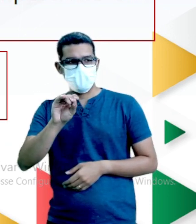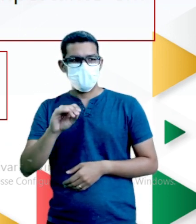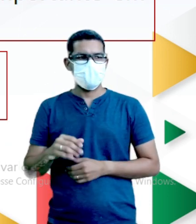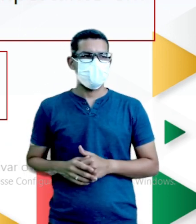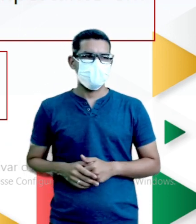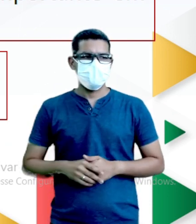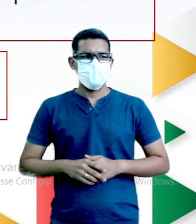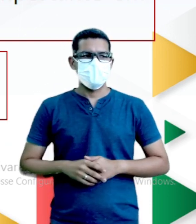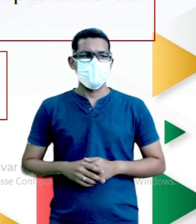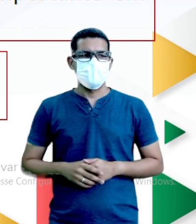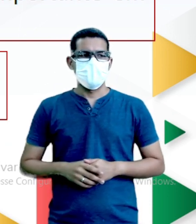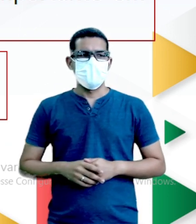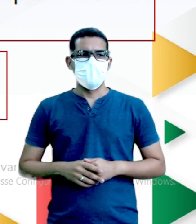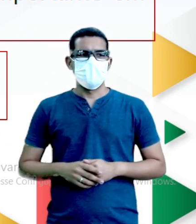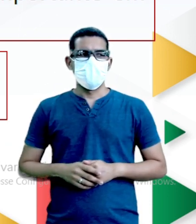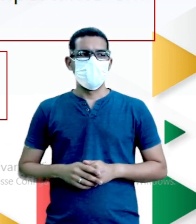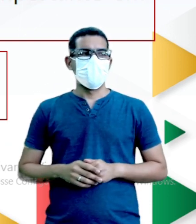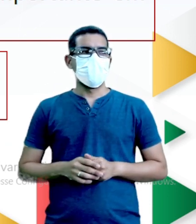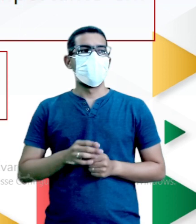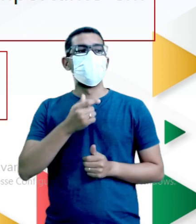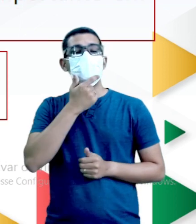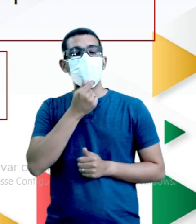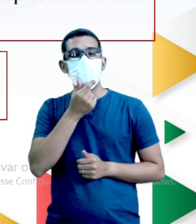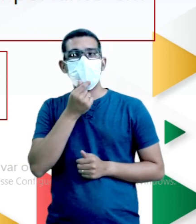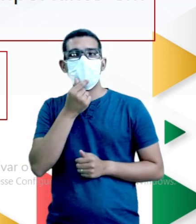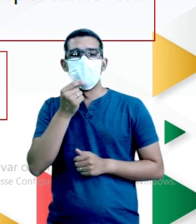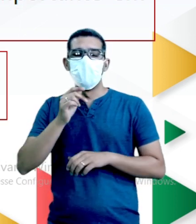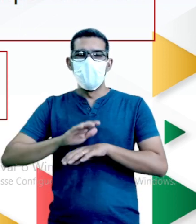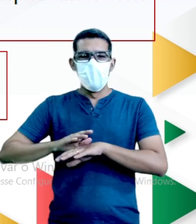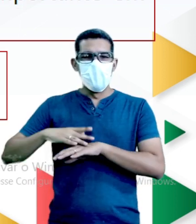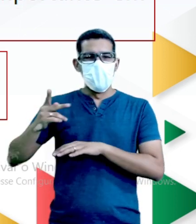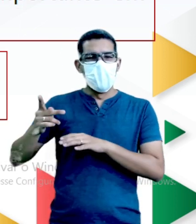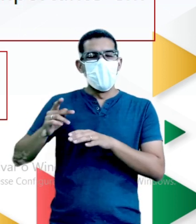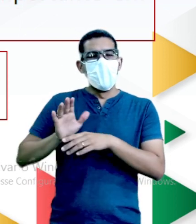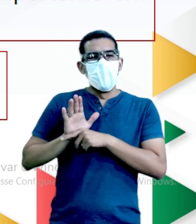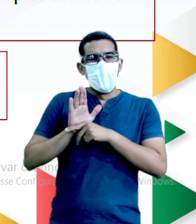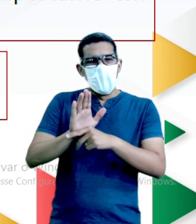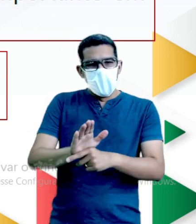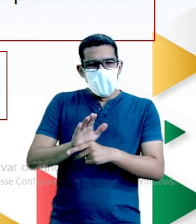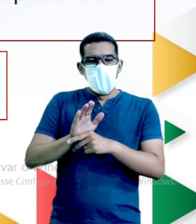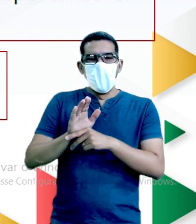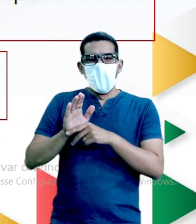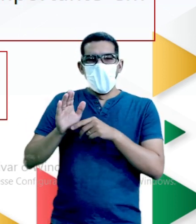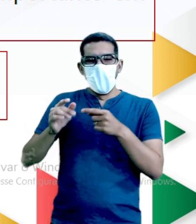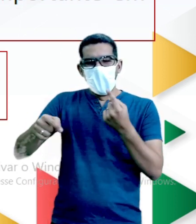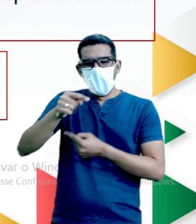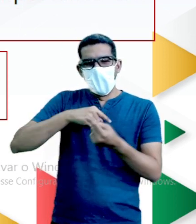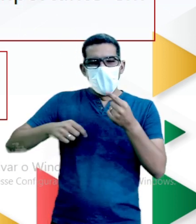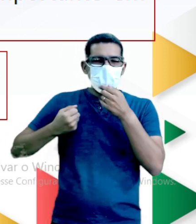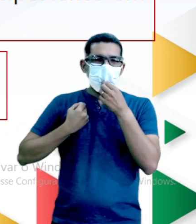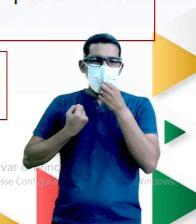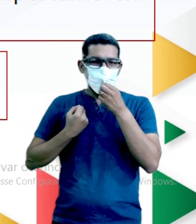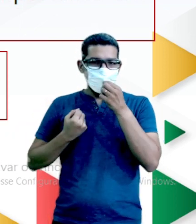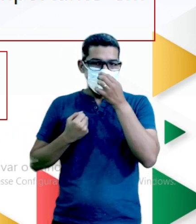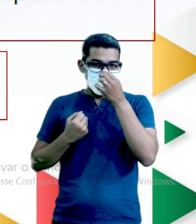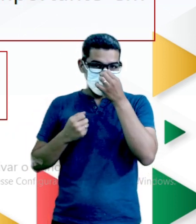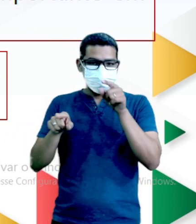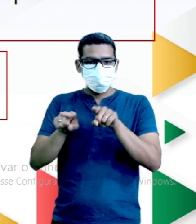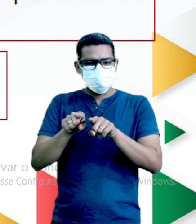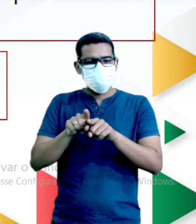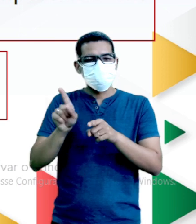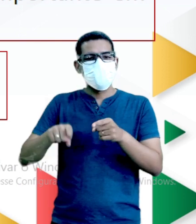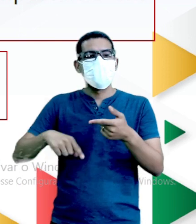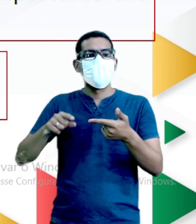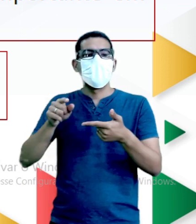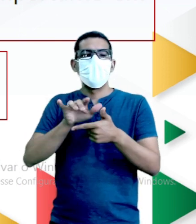você lembrar. E um cara que ajudou bastante, não só a relação com os números, mas a relação com a álgebra,